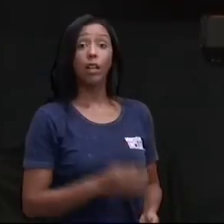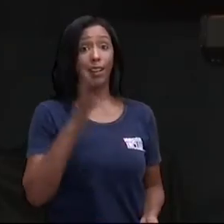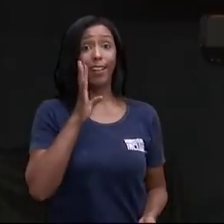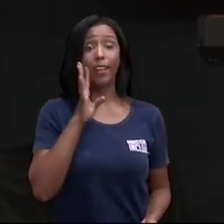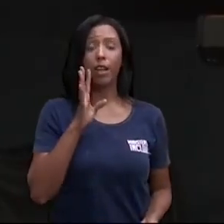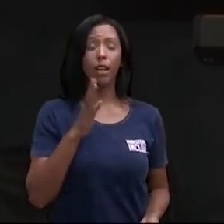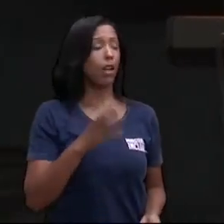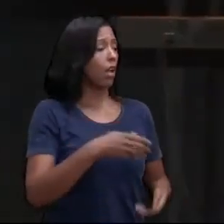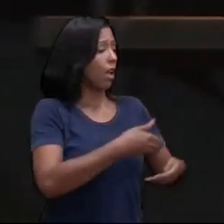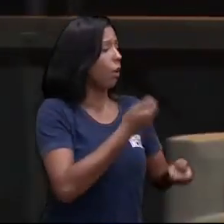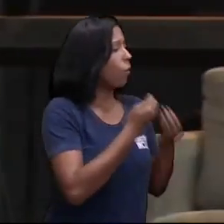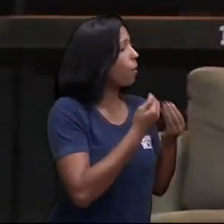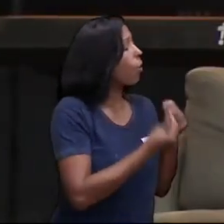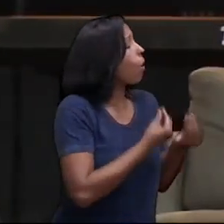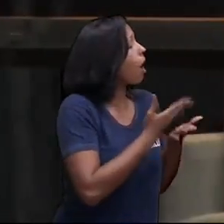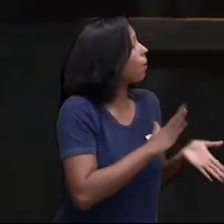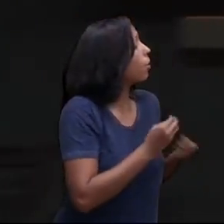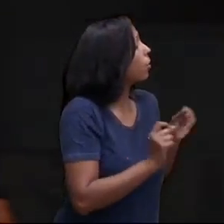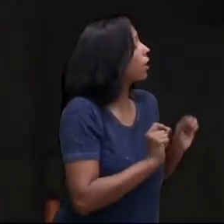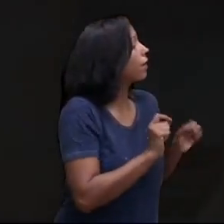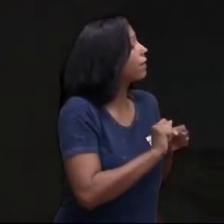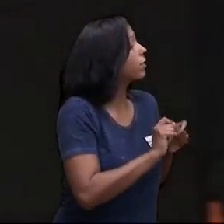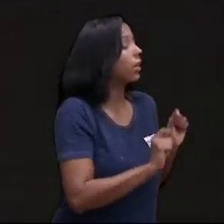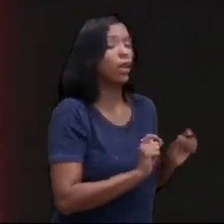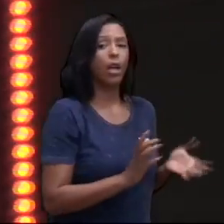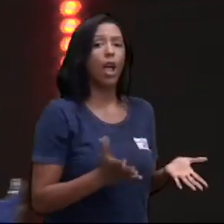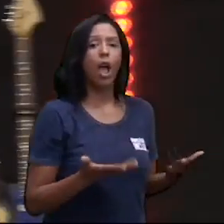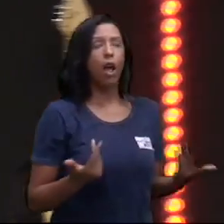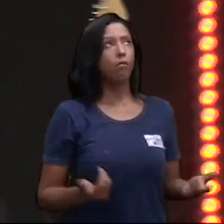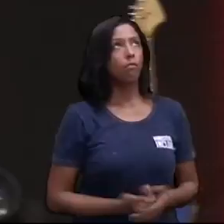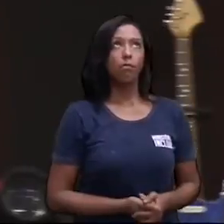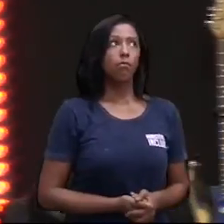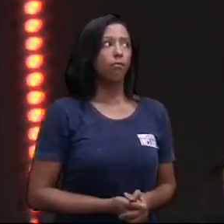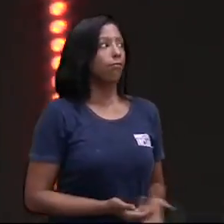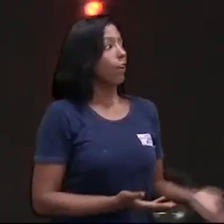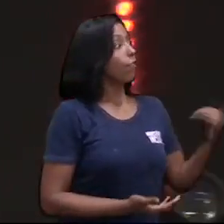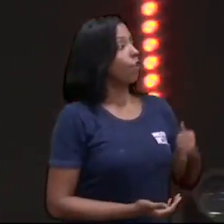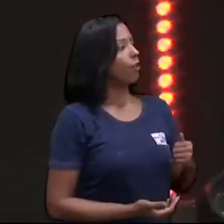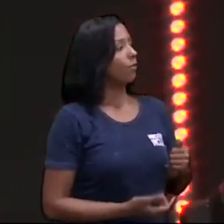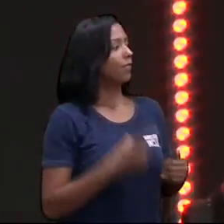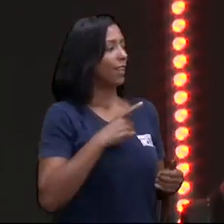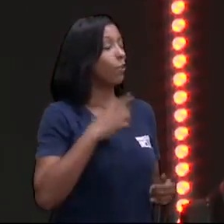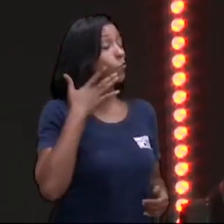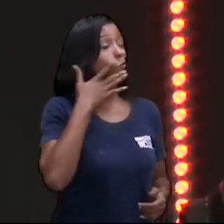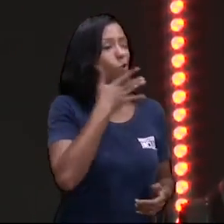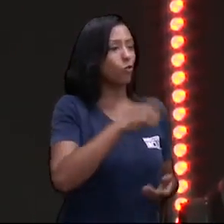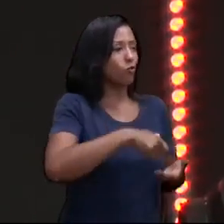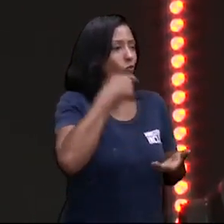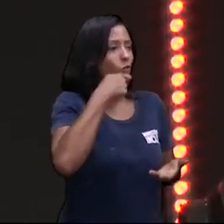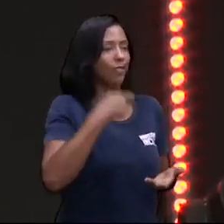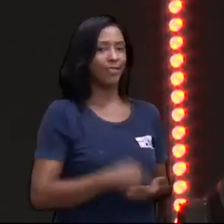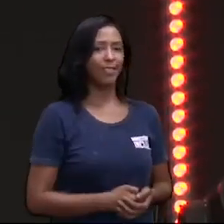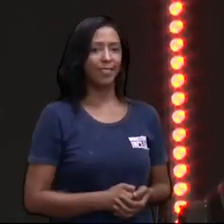tal e quando acabar o almoço que a gente vai fazer a quando acabar o almoço vamos comer uma sobremesa dá para ter um pudim